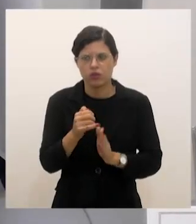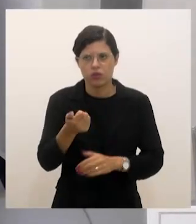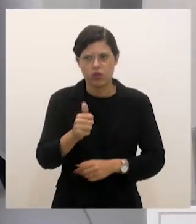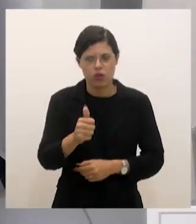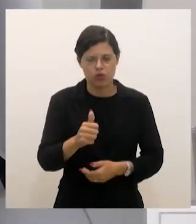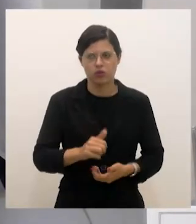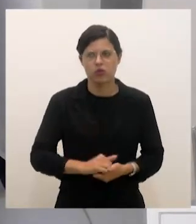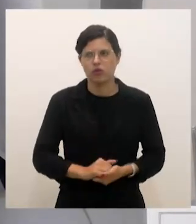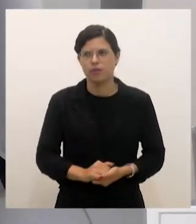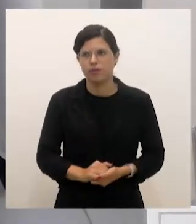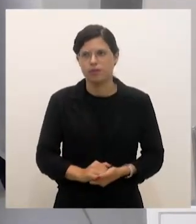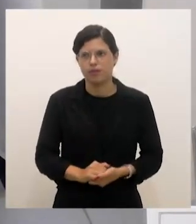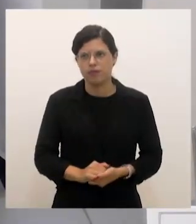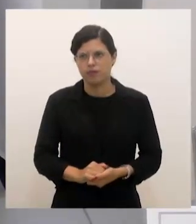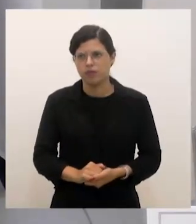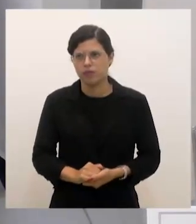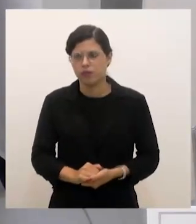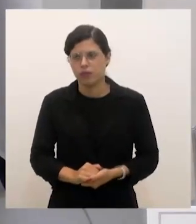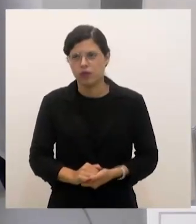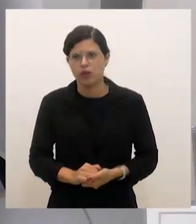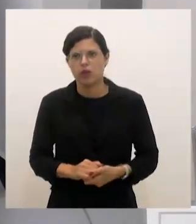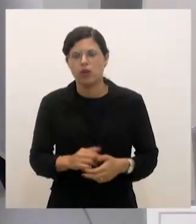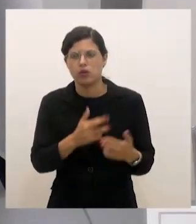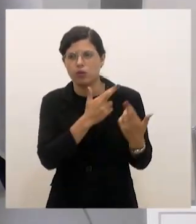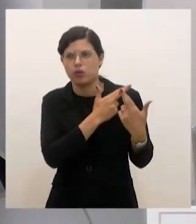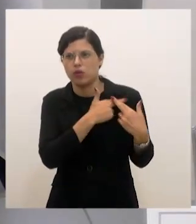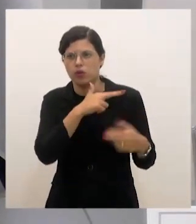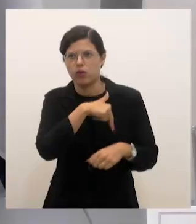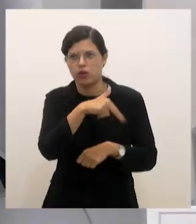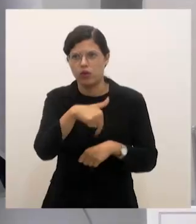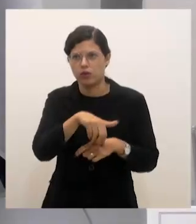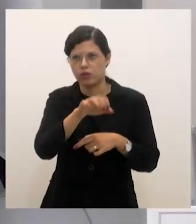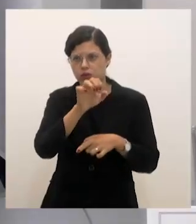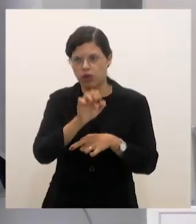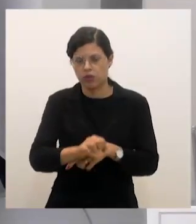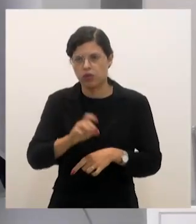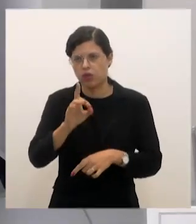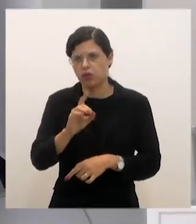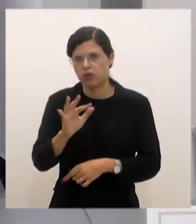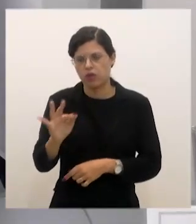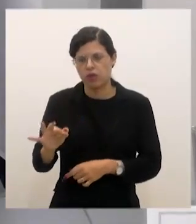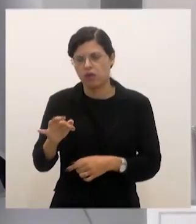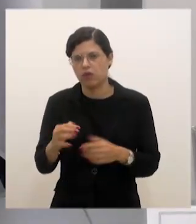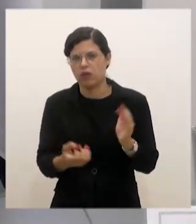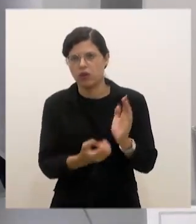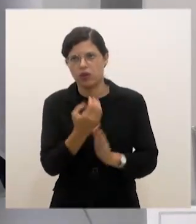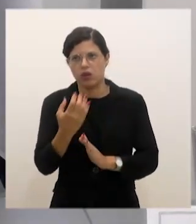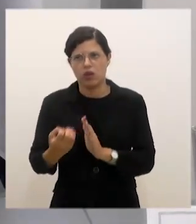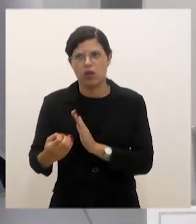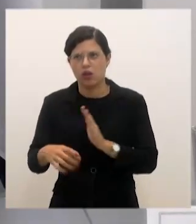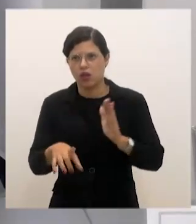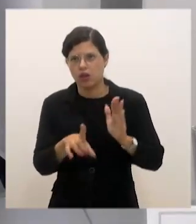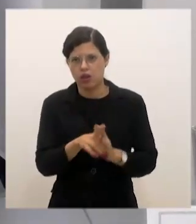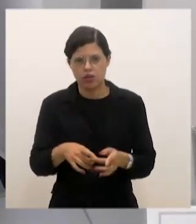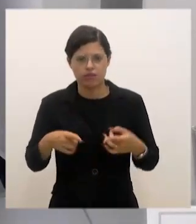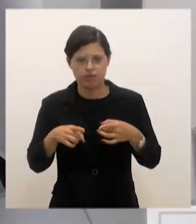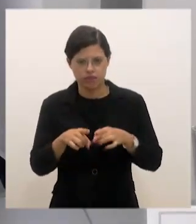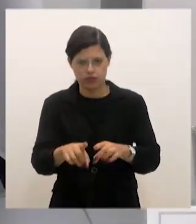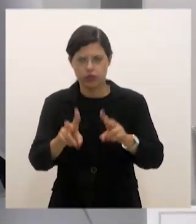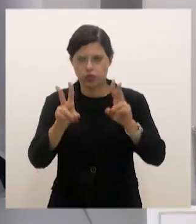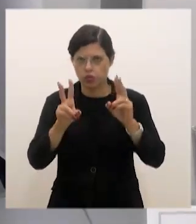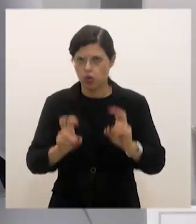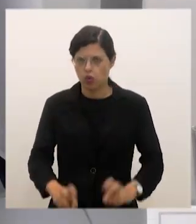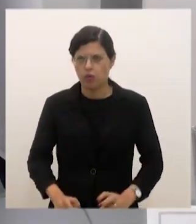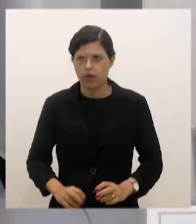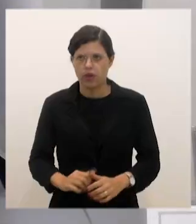11. Caput. Compete à União, aos Estados e ao Distrito Federal legislar concorrentemente sobre... Aí vários